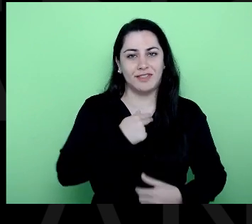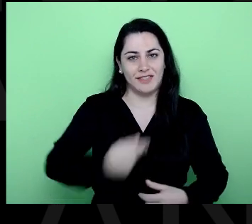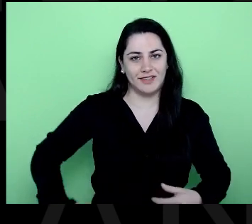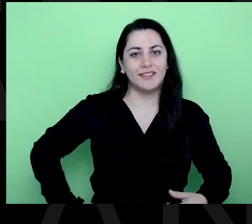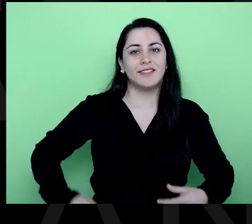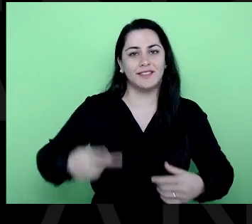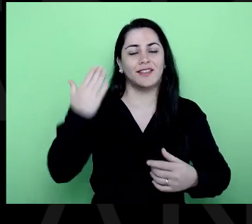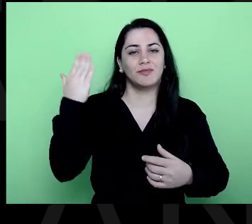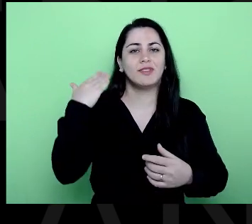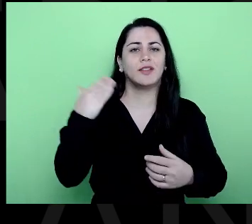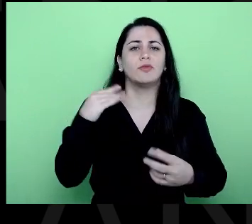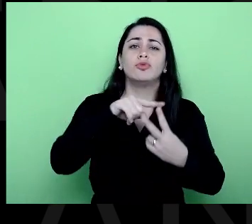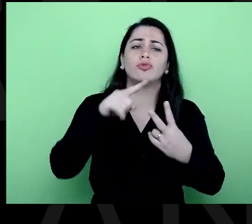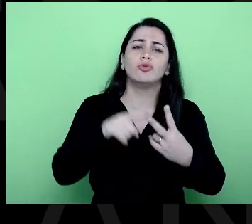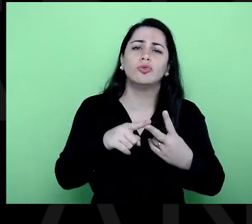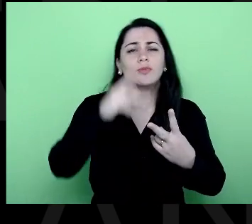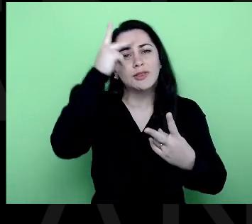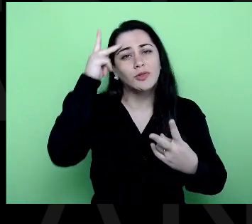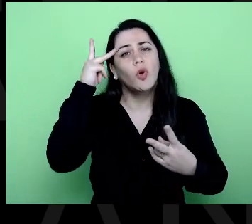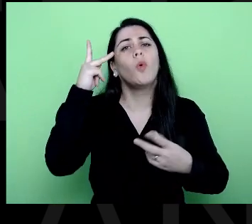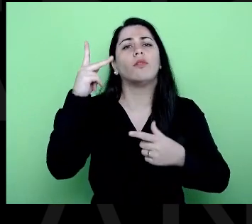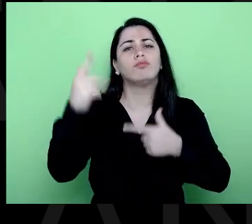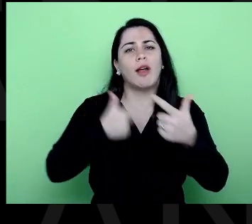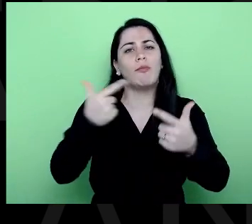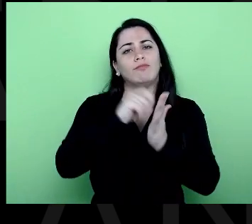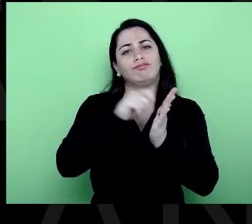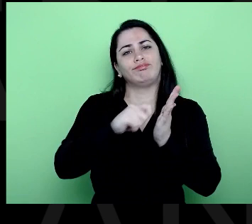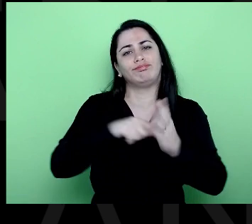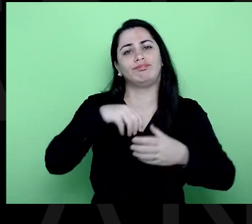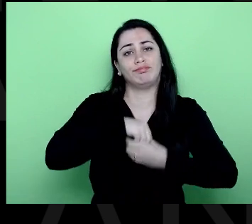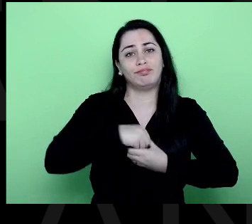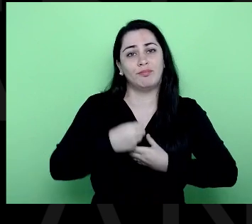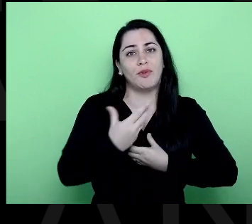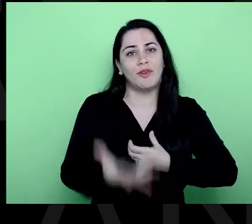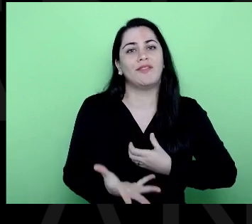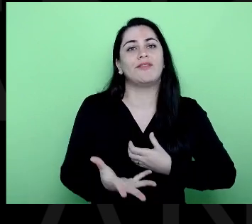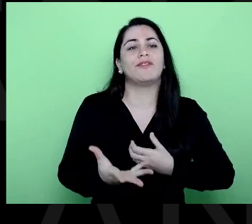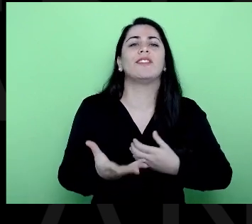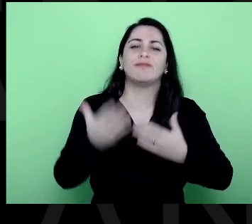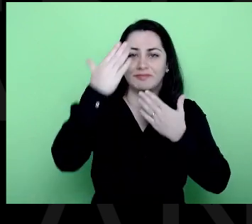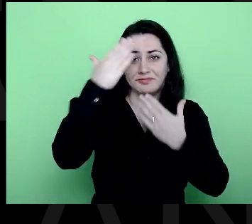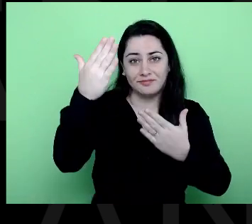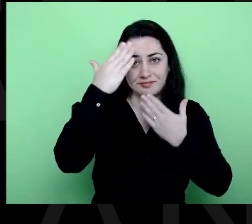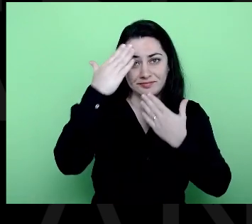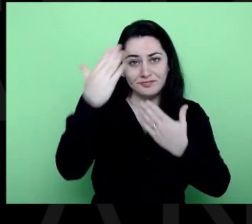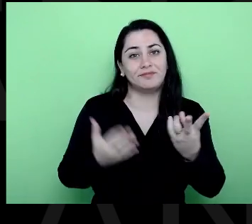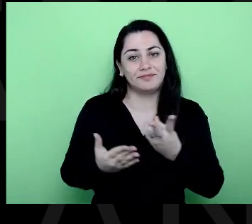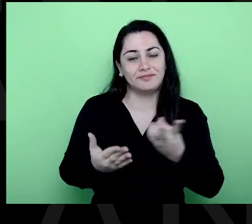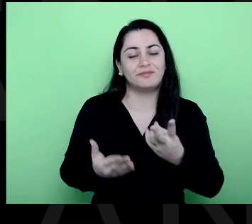duas referências para mim, e obrigado a Carla e ao Wagner também.